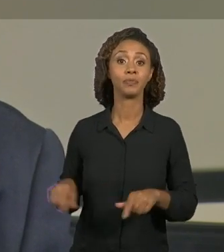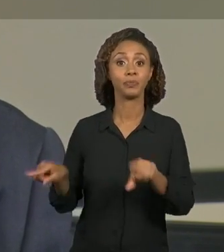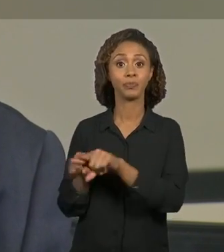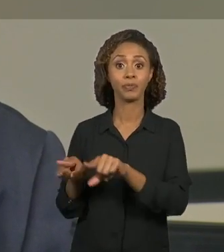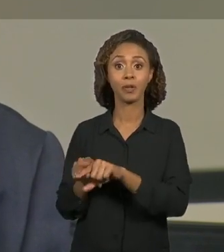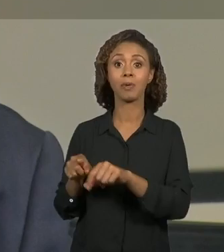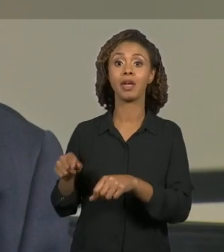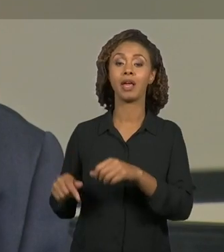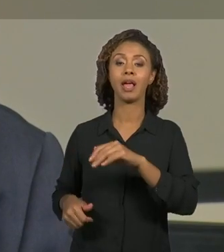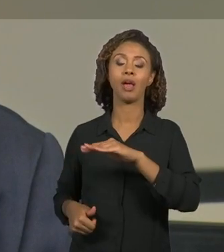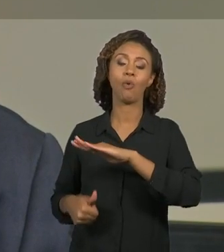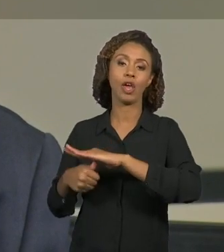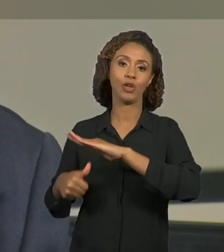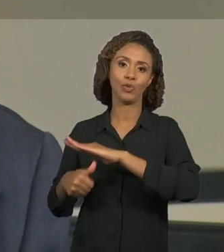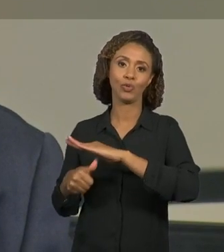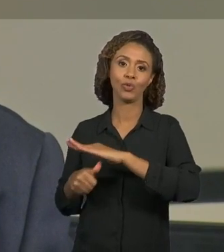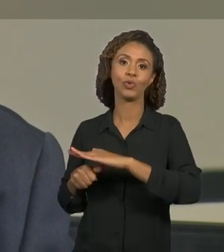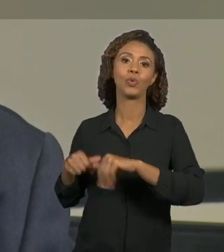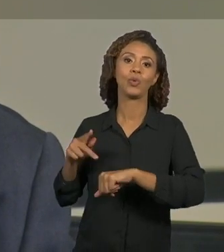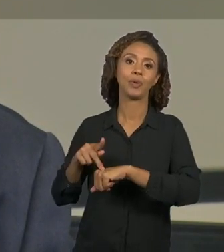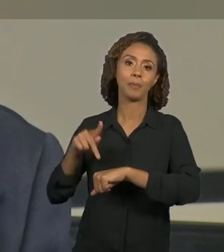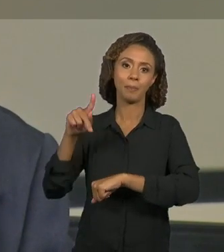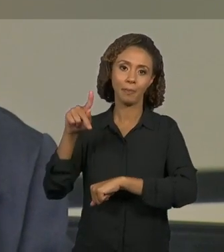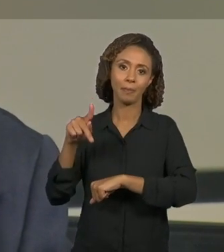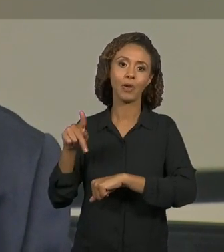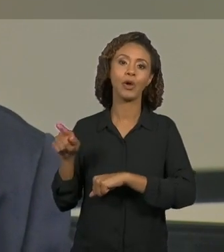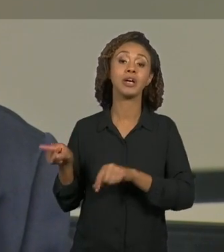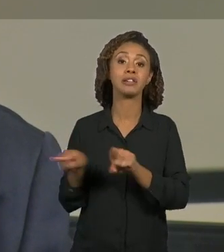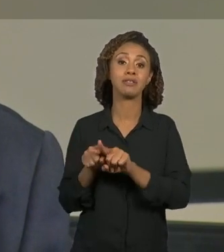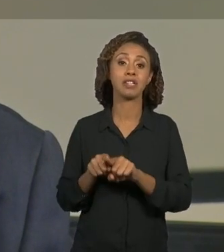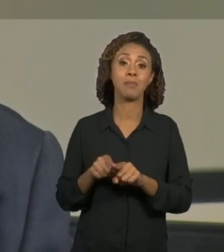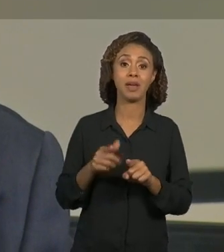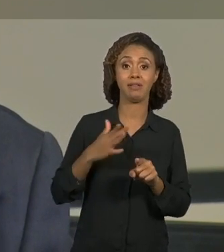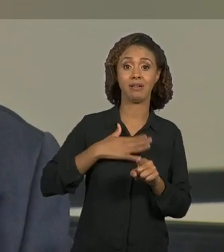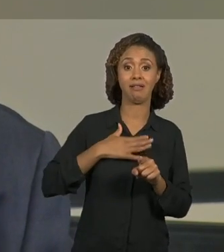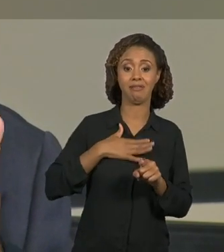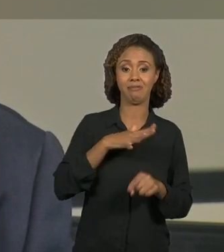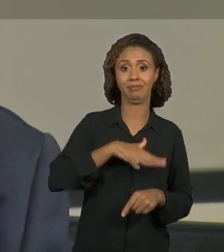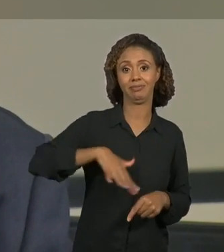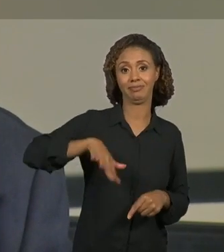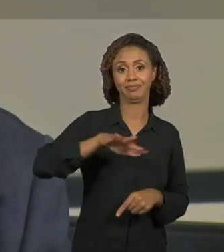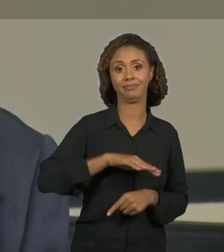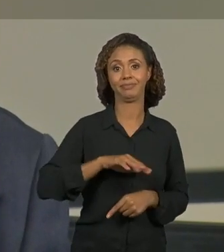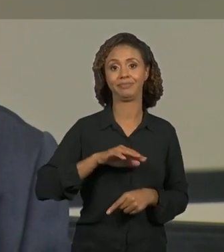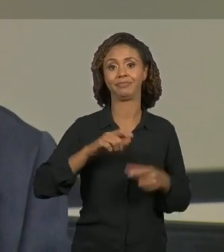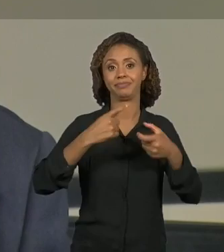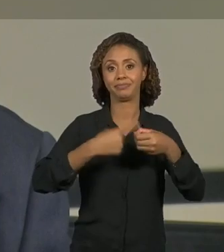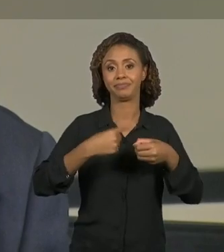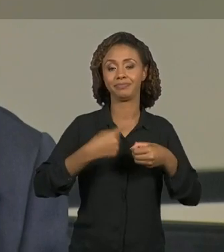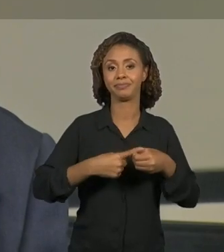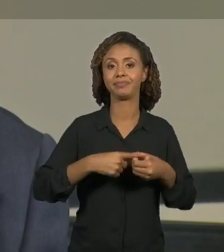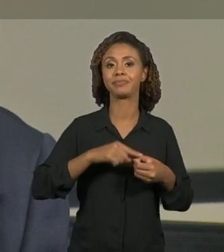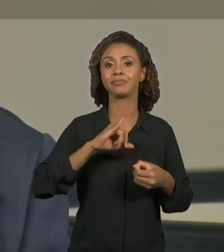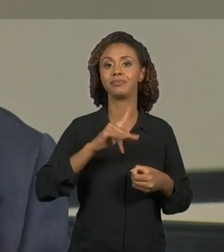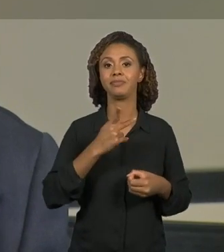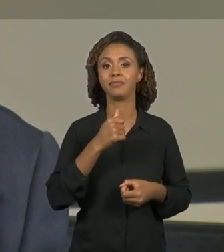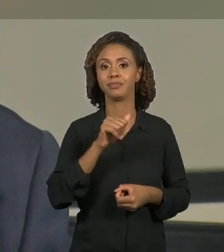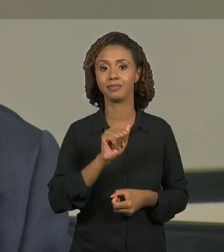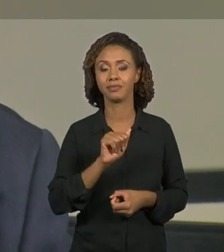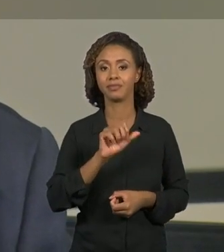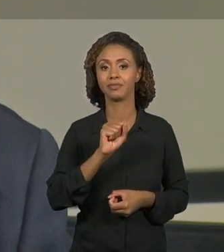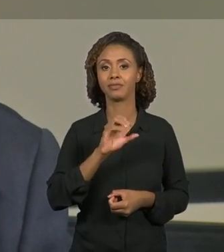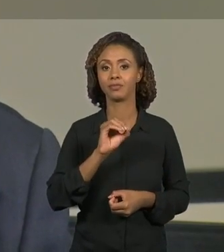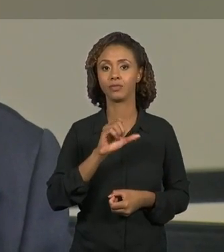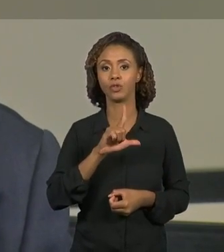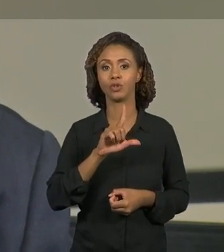como da seção técnica de pós-graduação lá da ilha solteira né e do ip3 também nos estudos café pesquisas